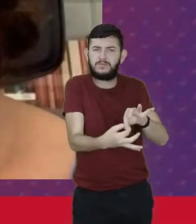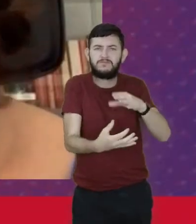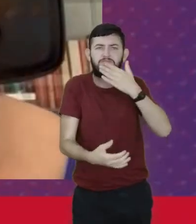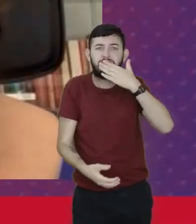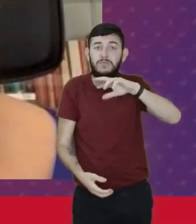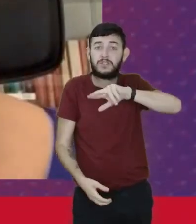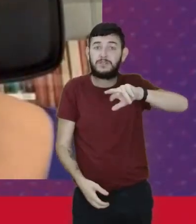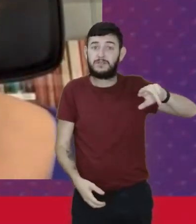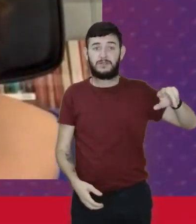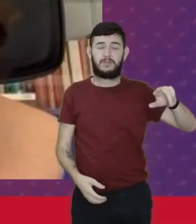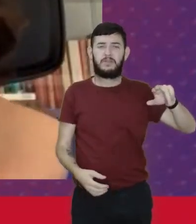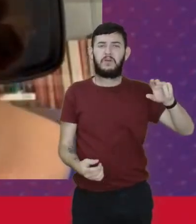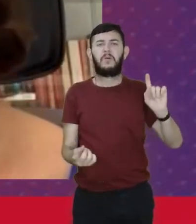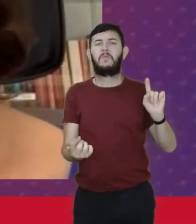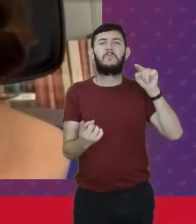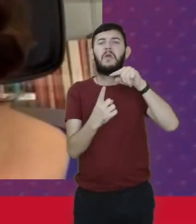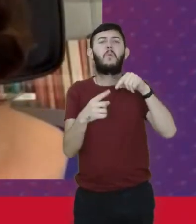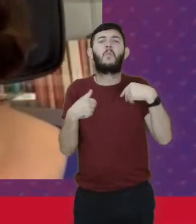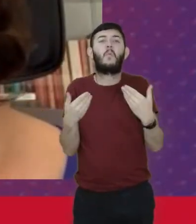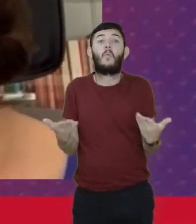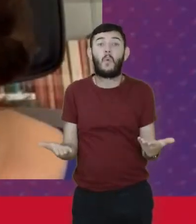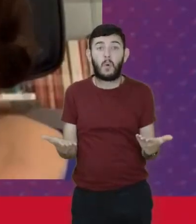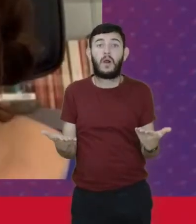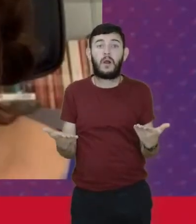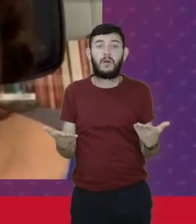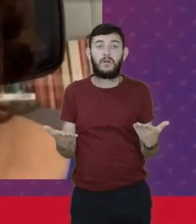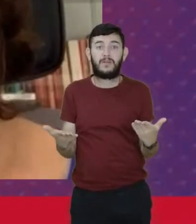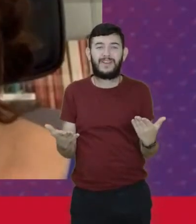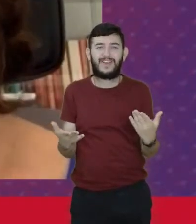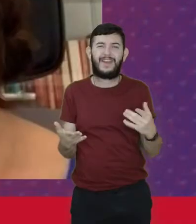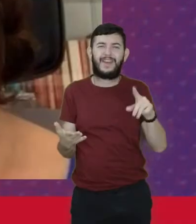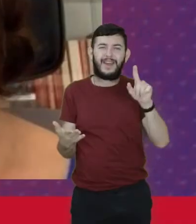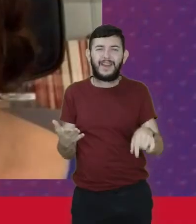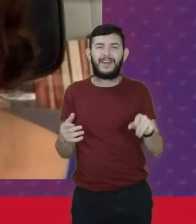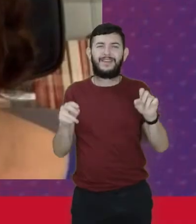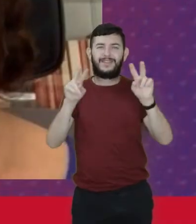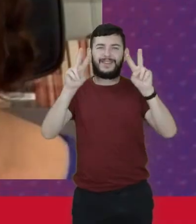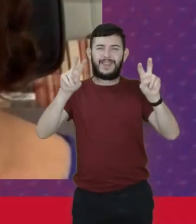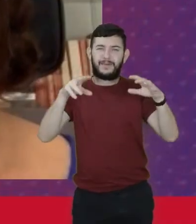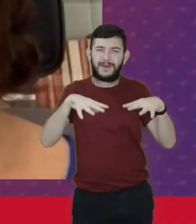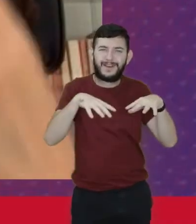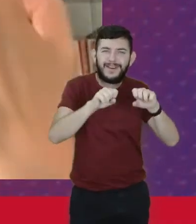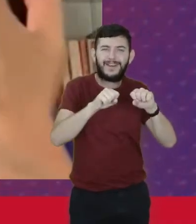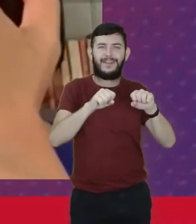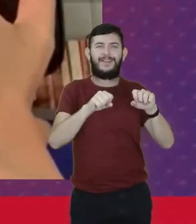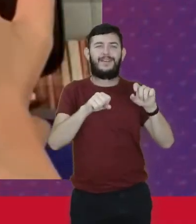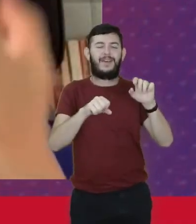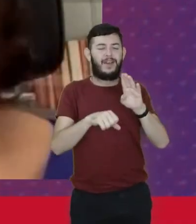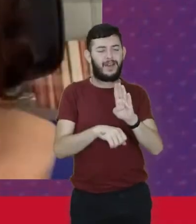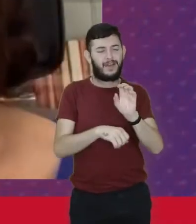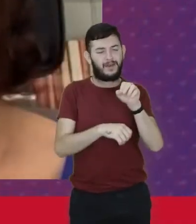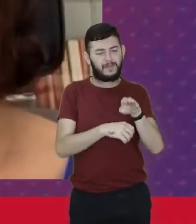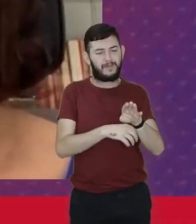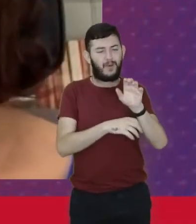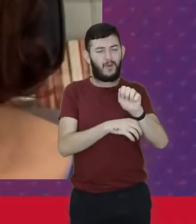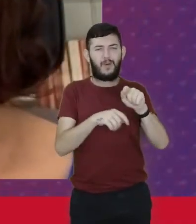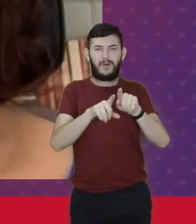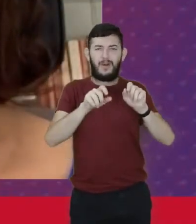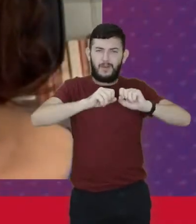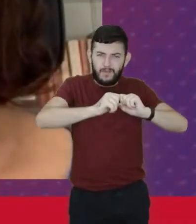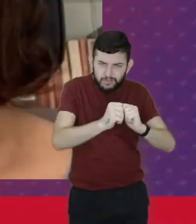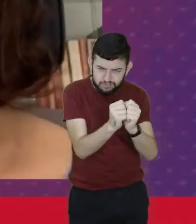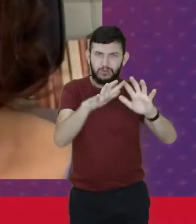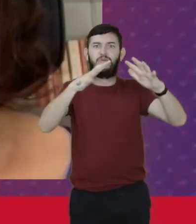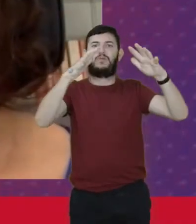disso era, especialmente, o domínio da bomba atômica, das armas nucleares. Segundo essa